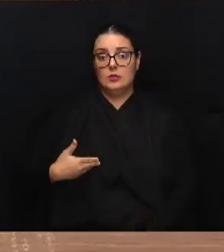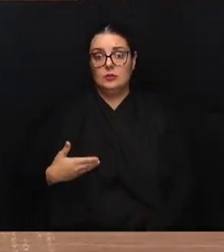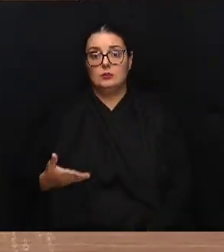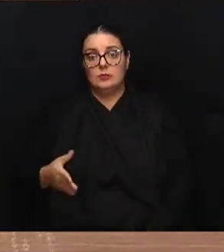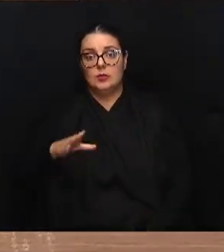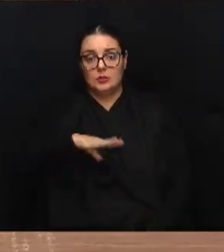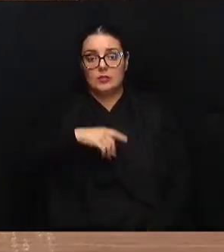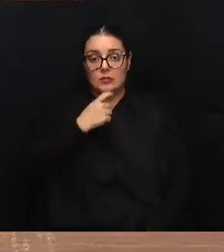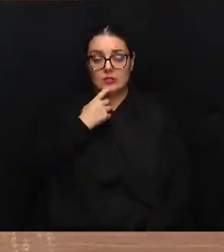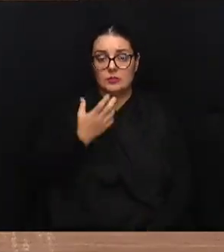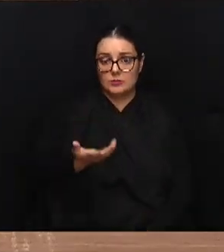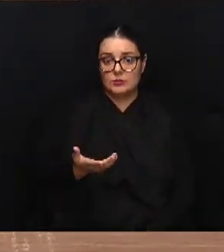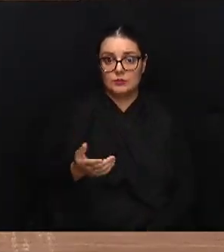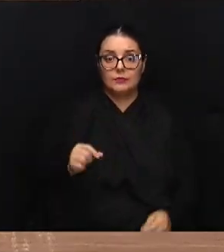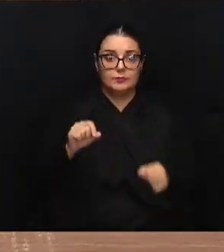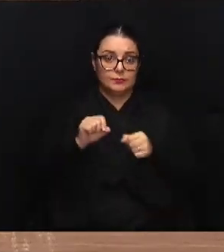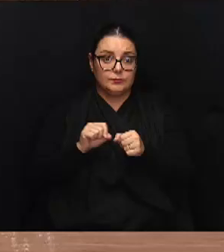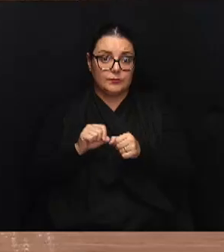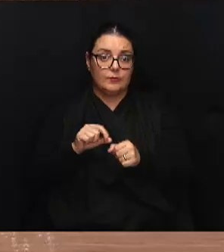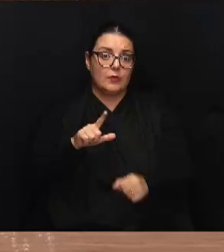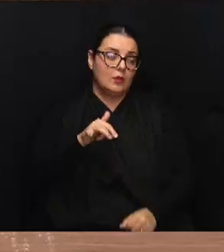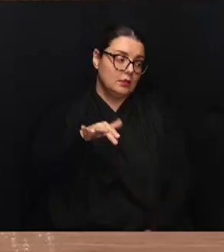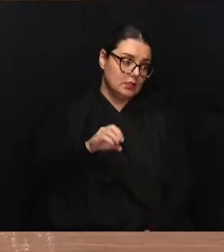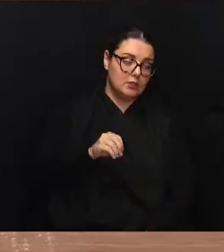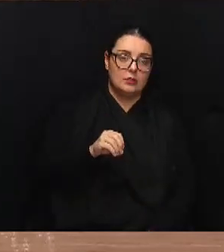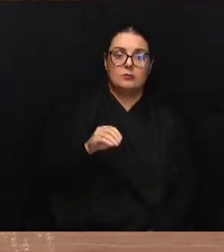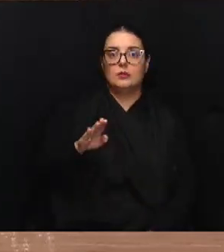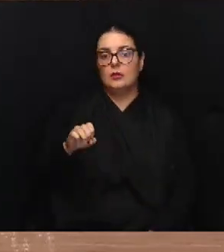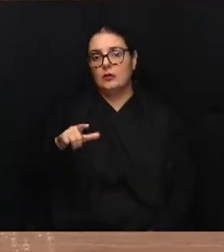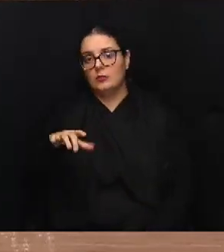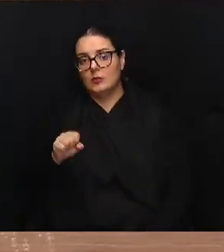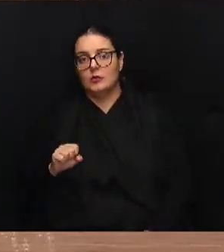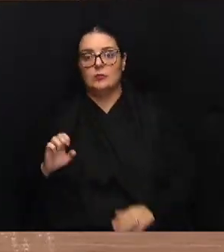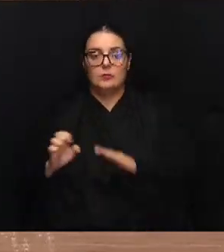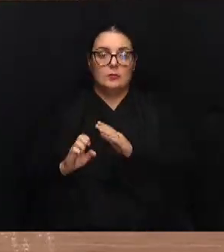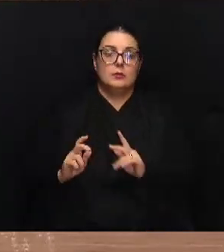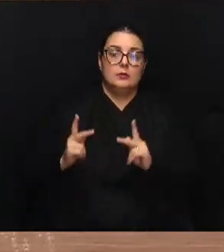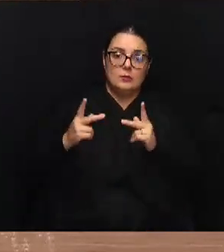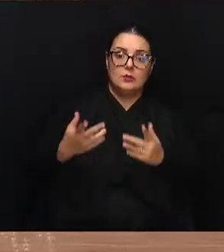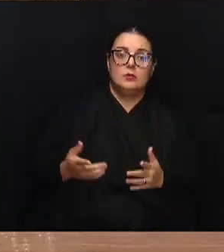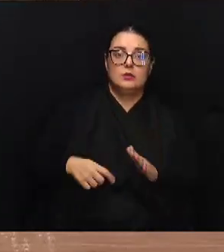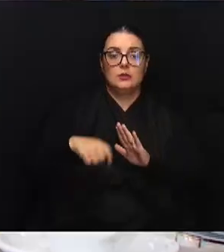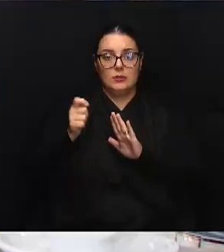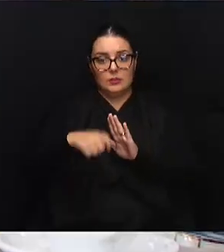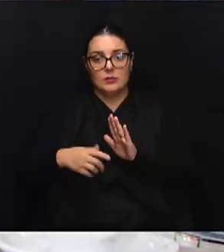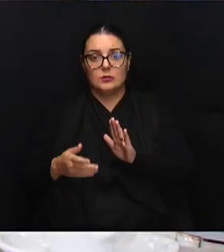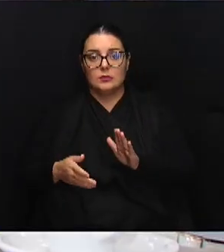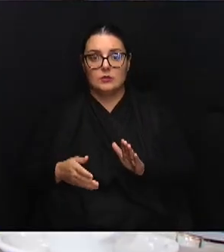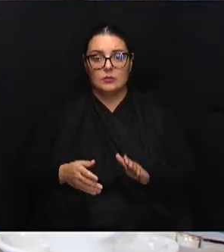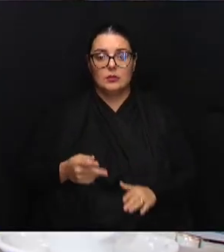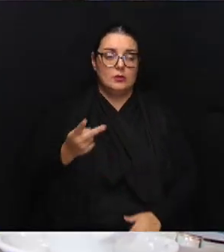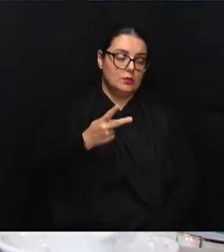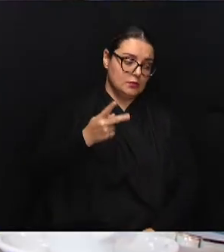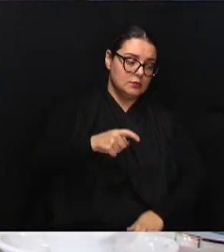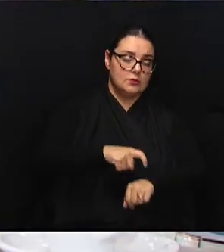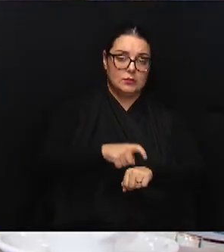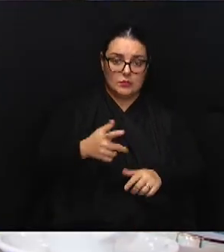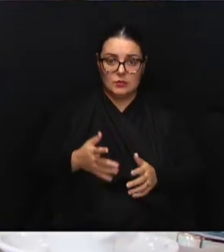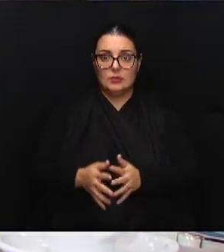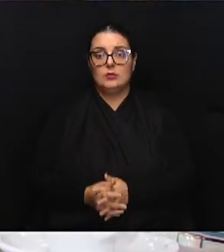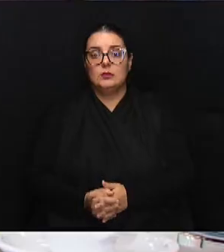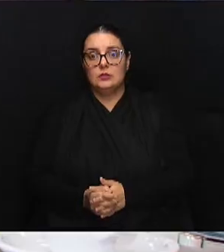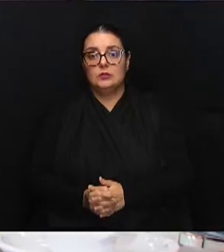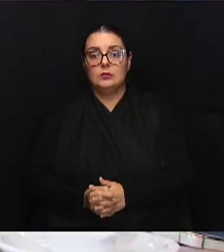de Campinas, né, que foi feito um leilão na Bolsa, uma empresa ganhou, ela está executando agora a segunda etapa,